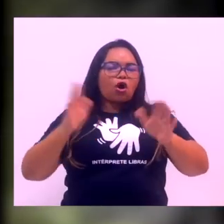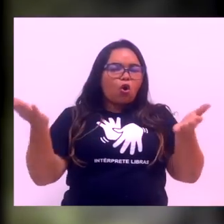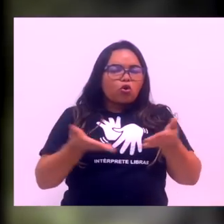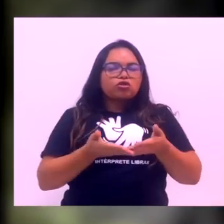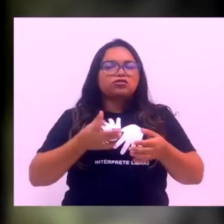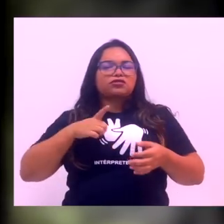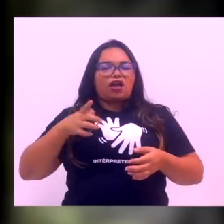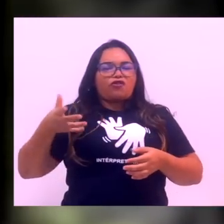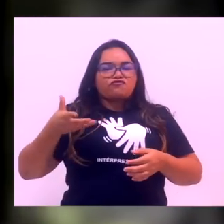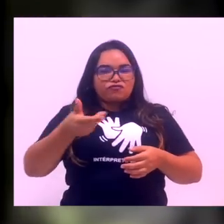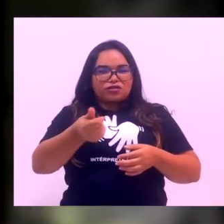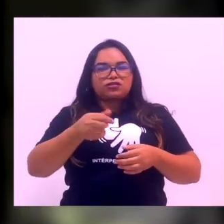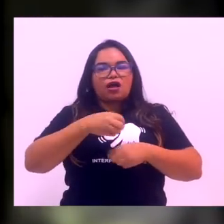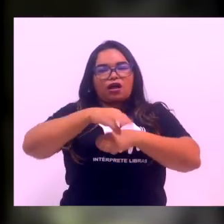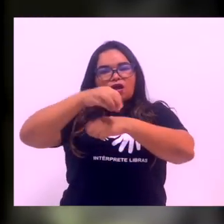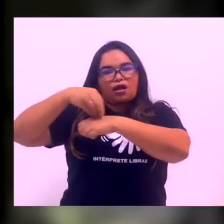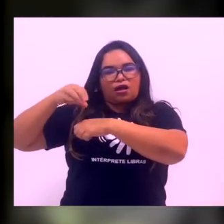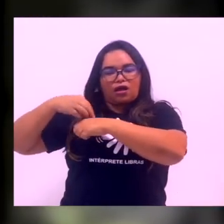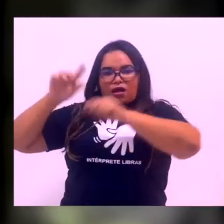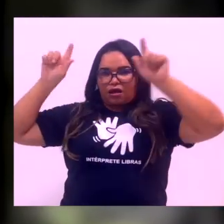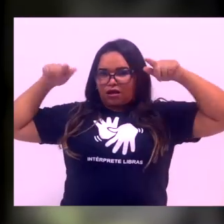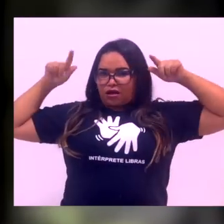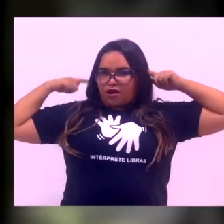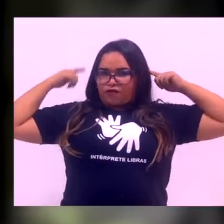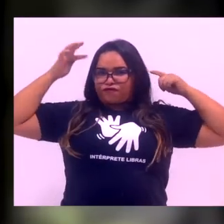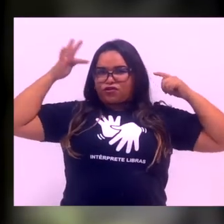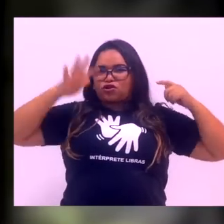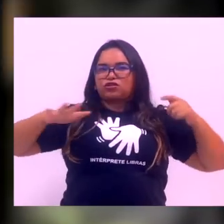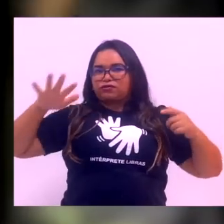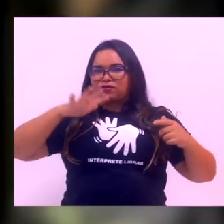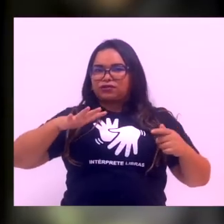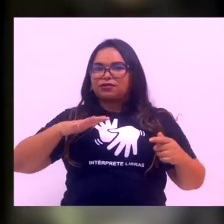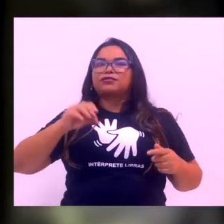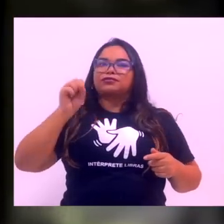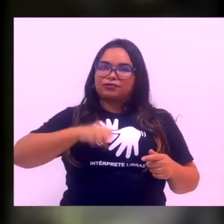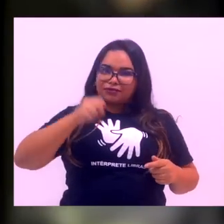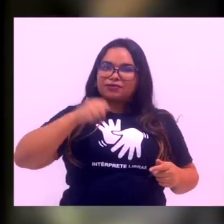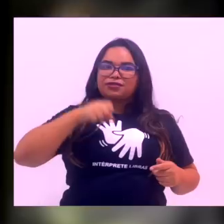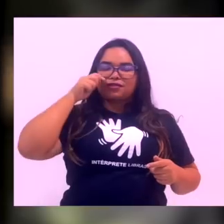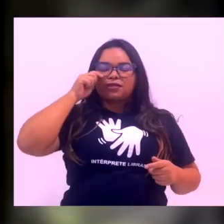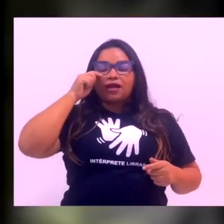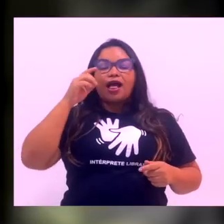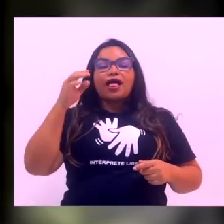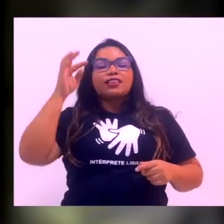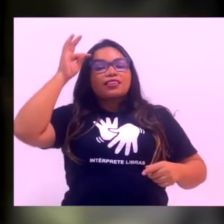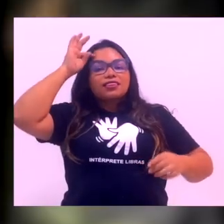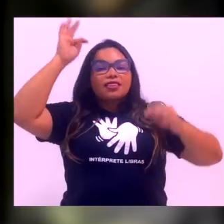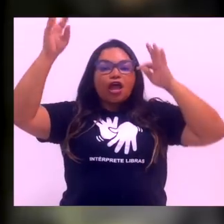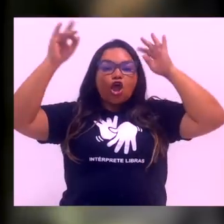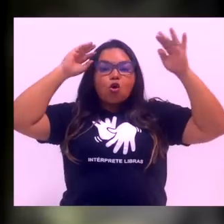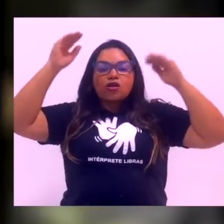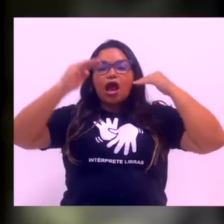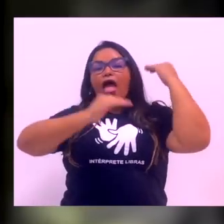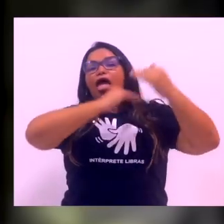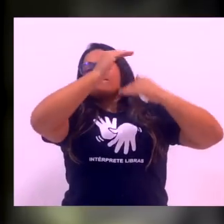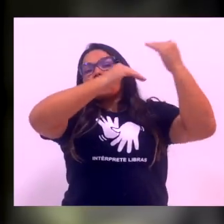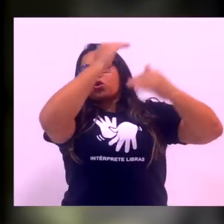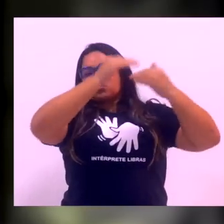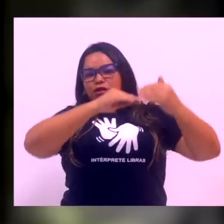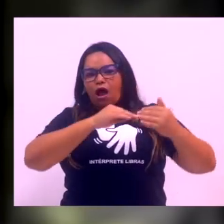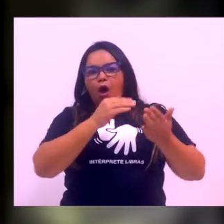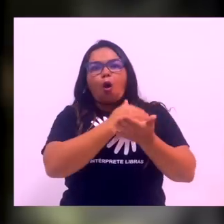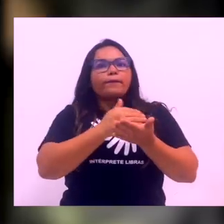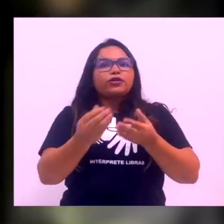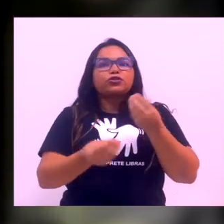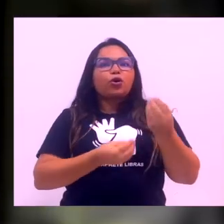porque faz parte da Medo-Pérsia. Será que nós ensinamos a filosofia grega hoje? Claro que ensinamos. De onde